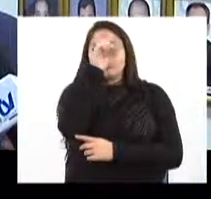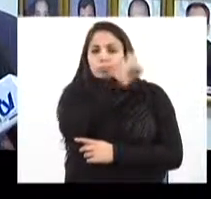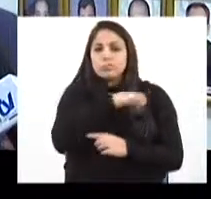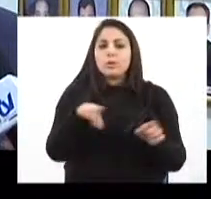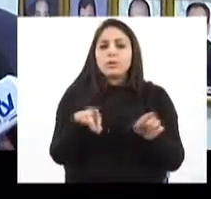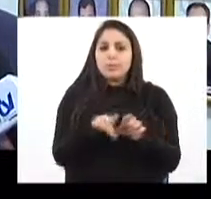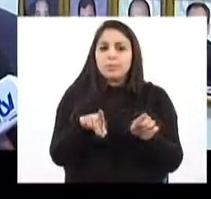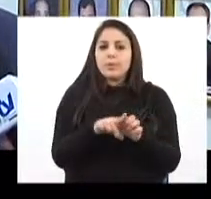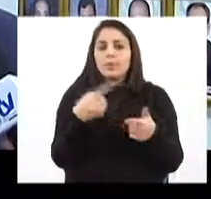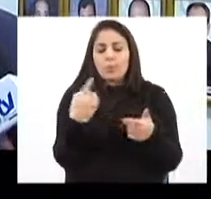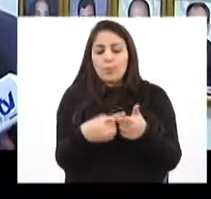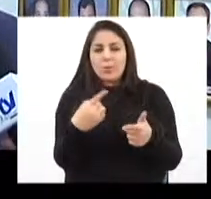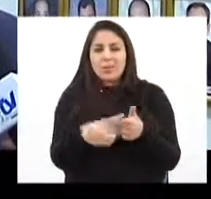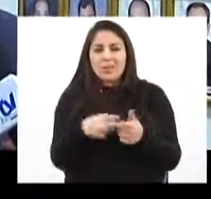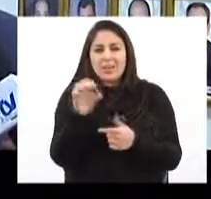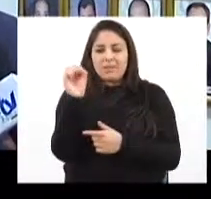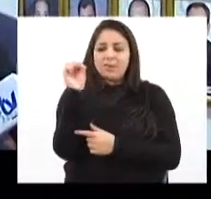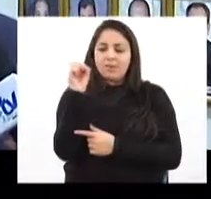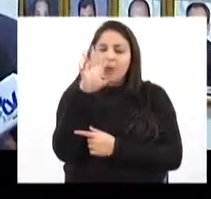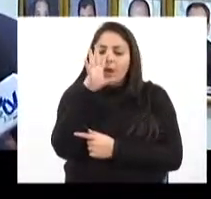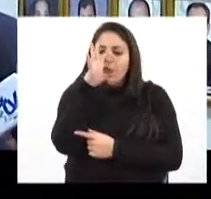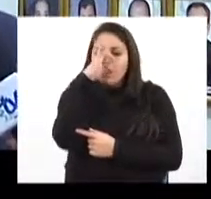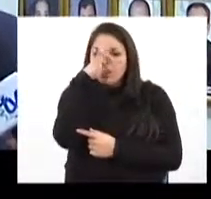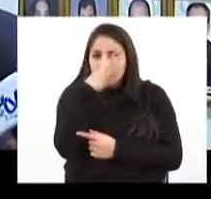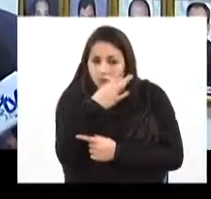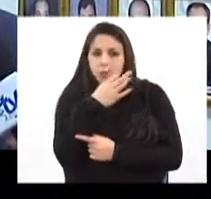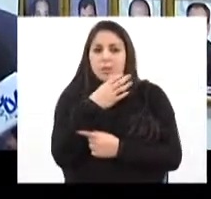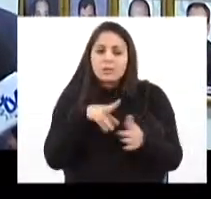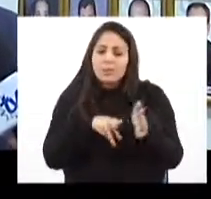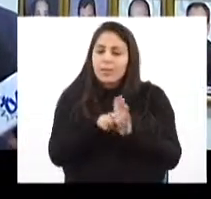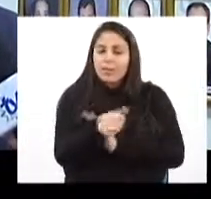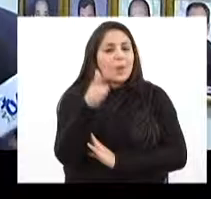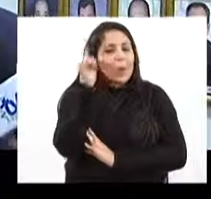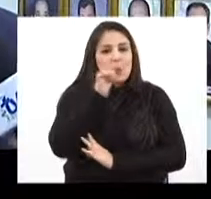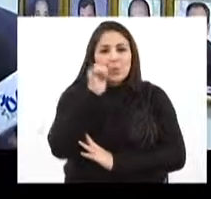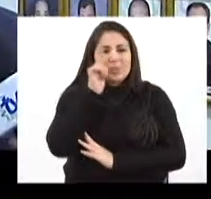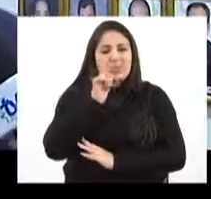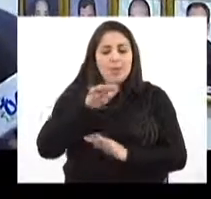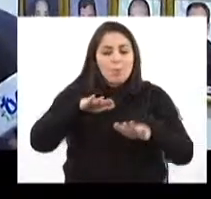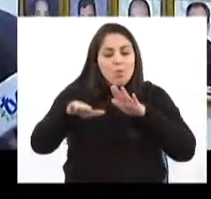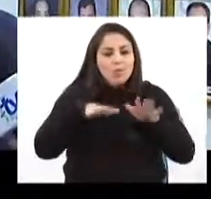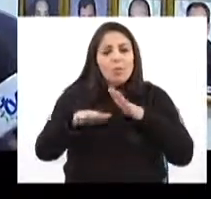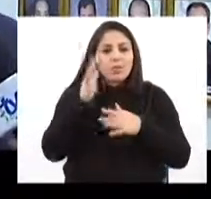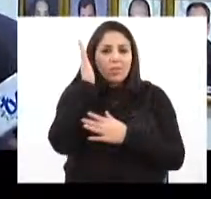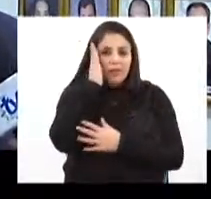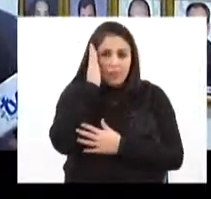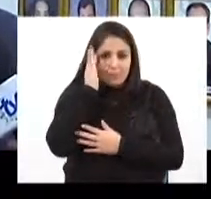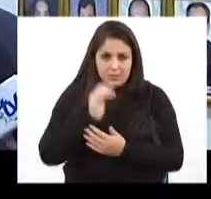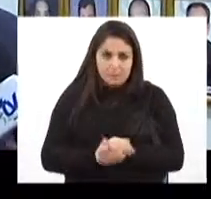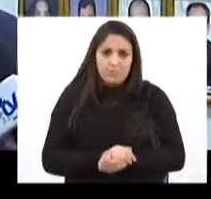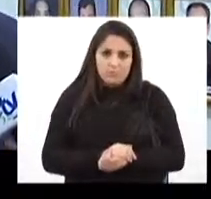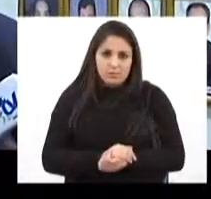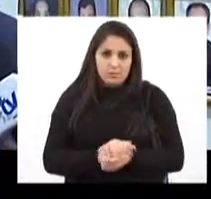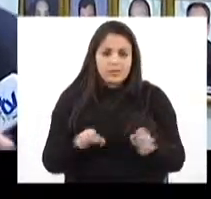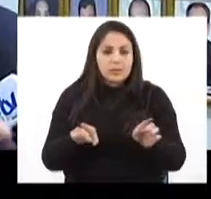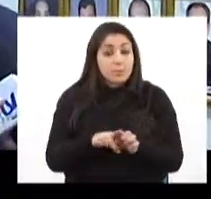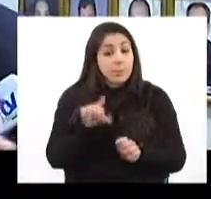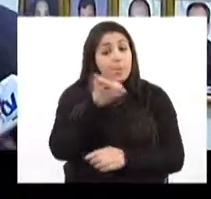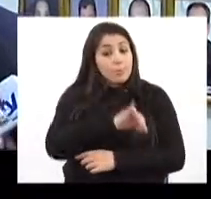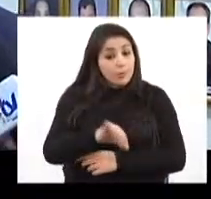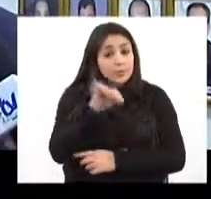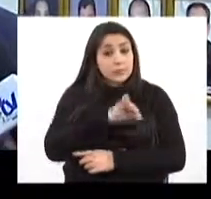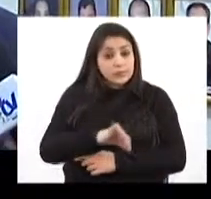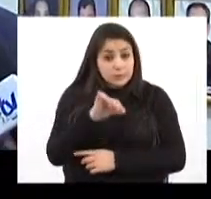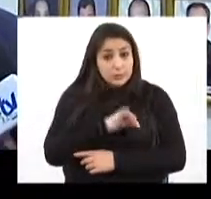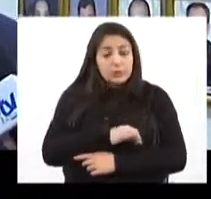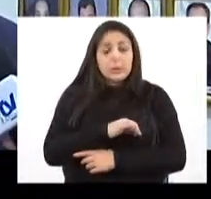para trás e tem dificuldade porque a rigidez, a bactéria que produziu aquela doença não deixa que a cabeça dela venha para frente. Então esse